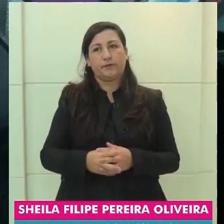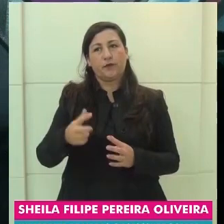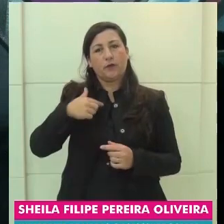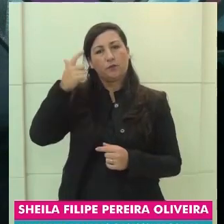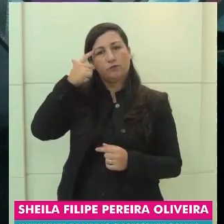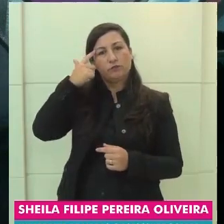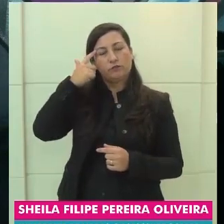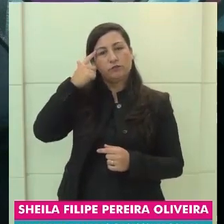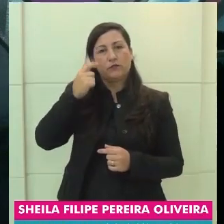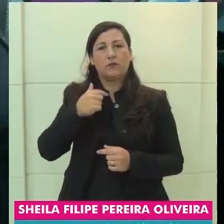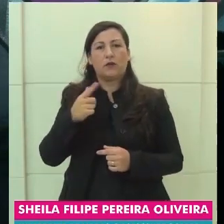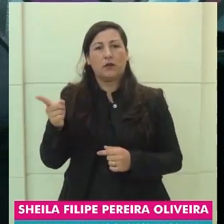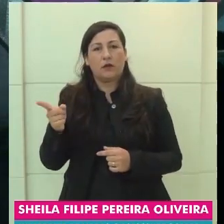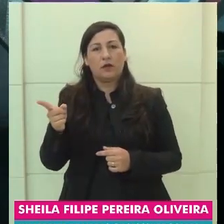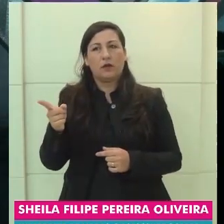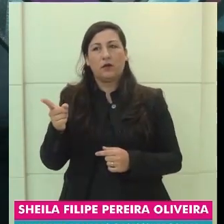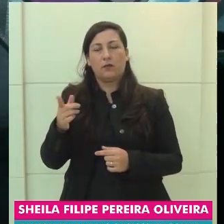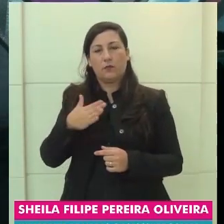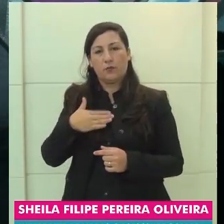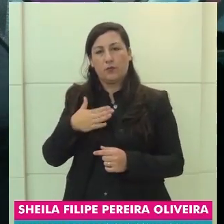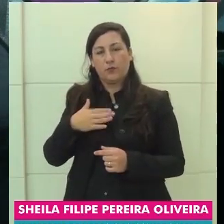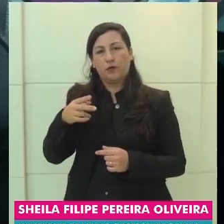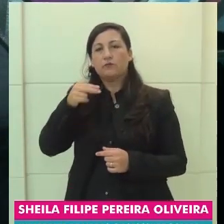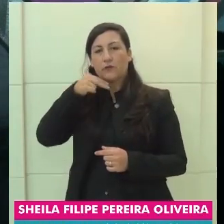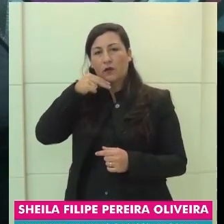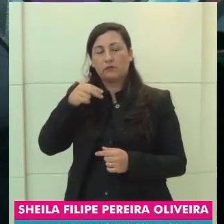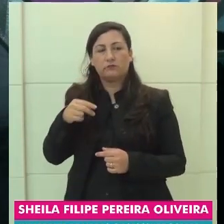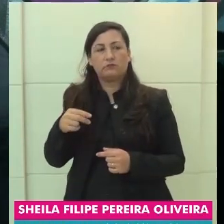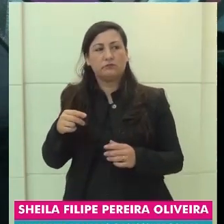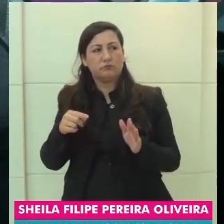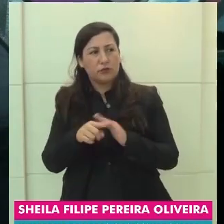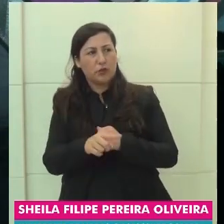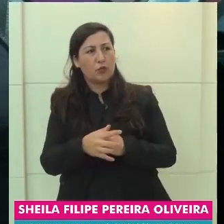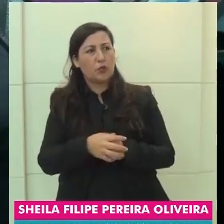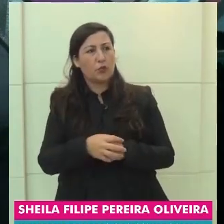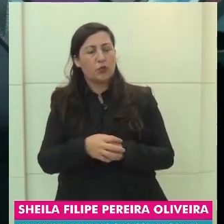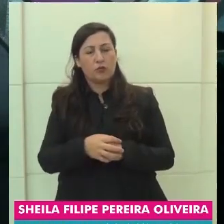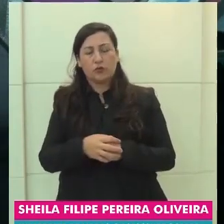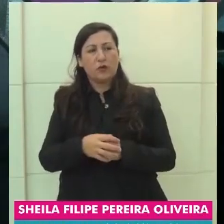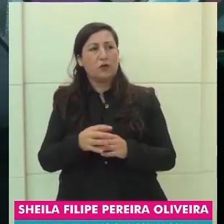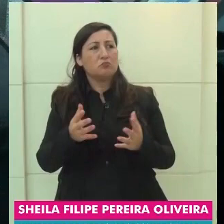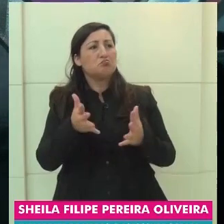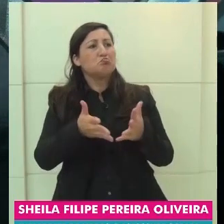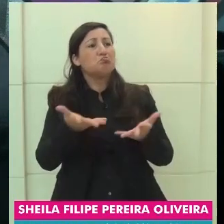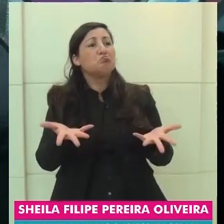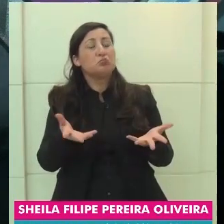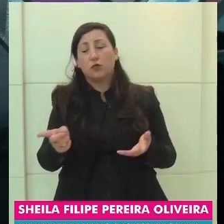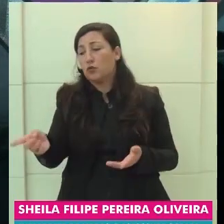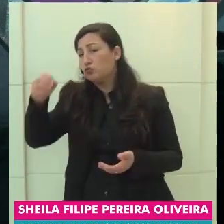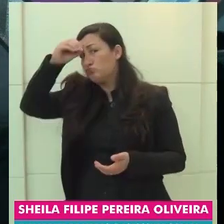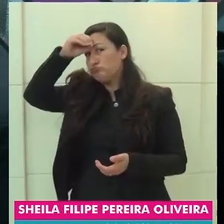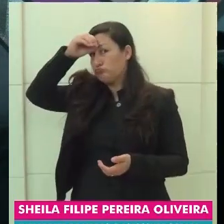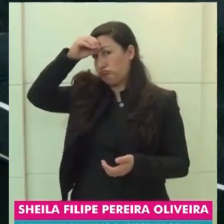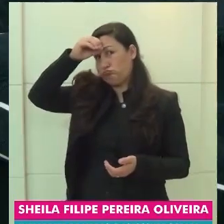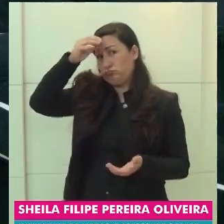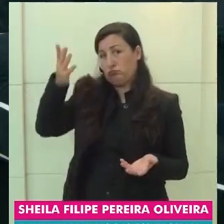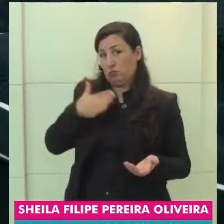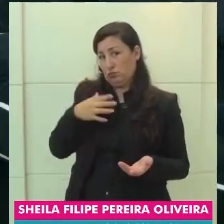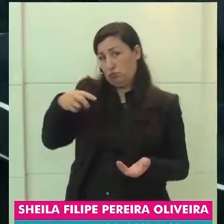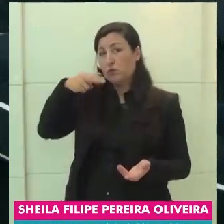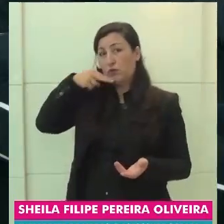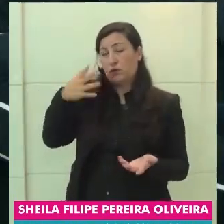que, por exemplo, o Pedro ali, ele tem cinco anos. Ele já devia estar aprendendo. Né?